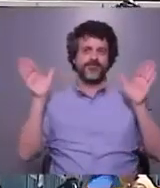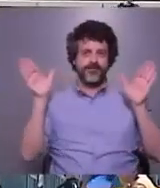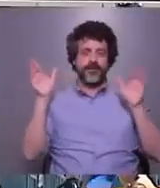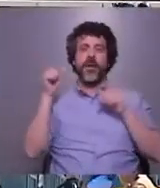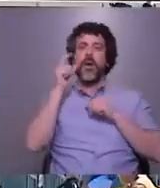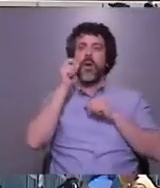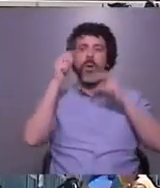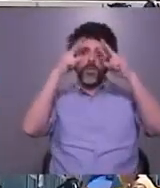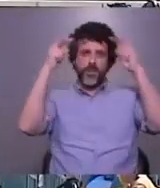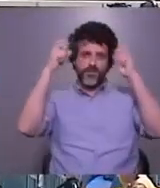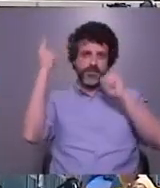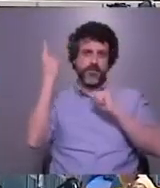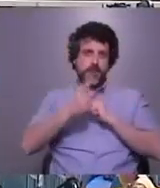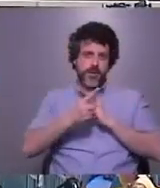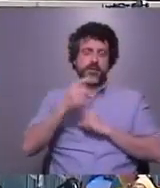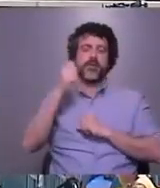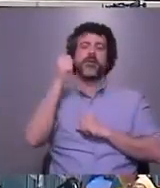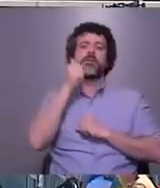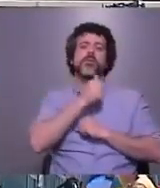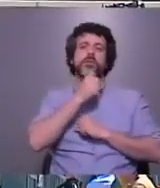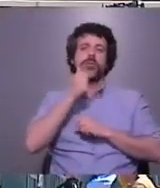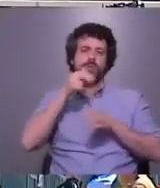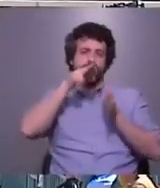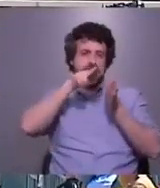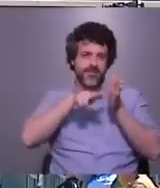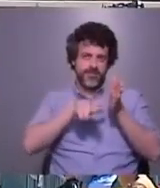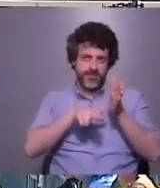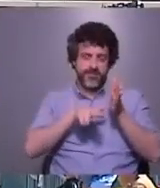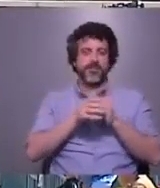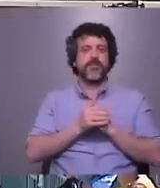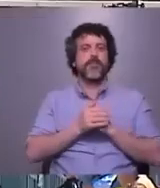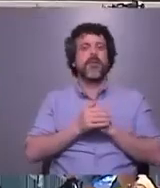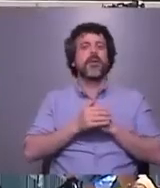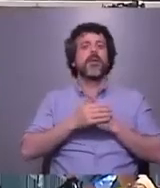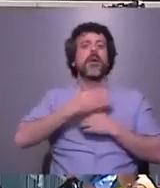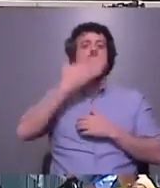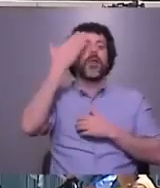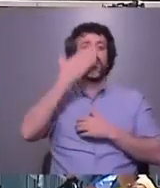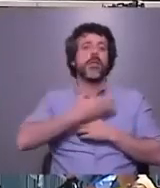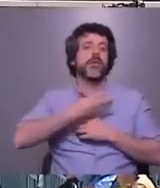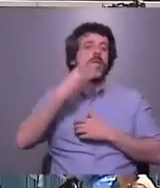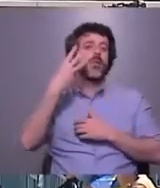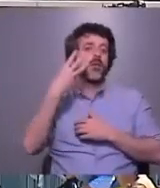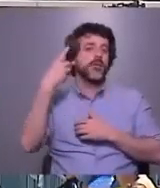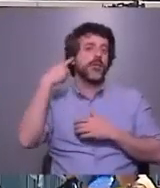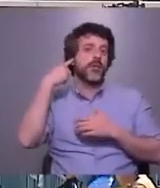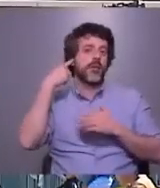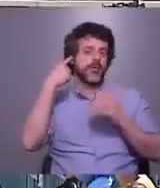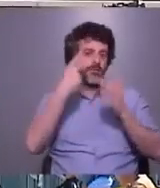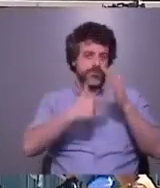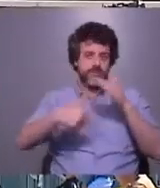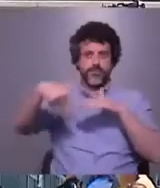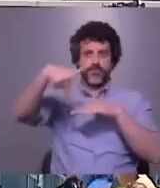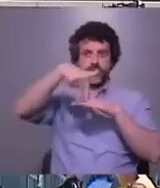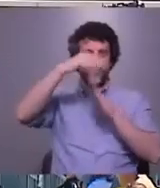sob Pôncio Pilato, padeceu e foi sepultado, ressuscitou ao terceiro dia, conforme as